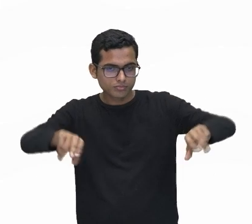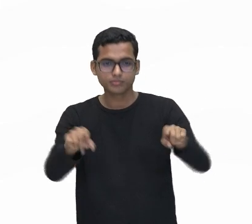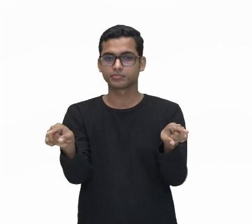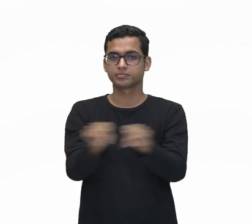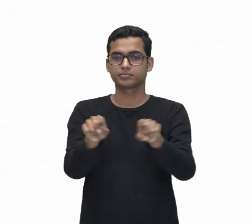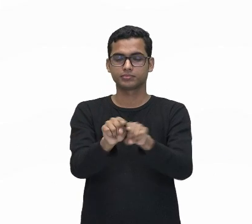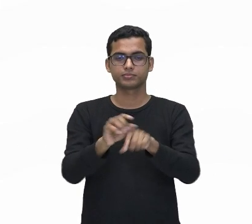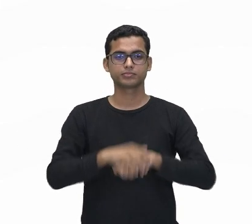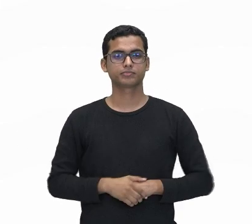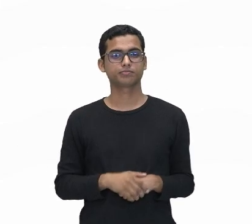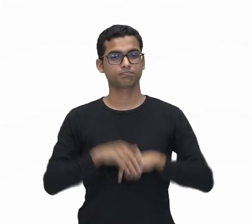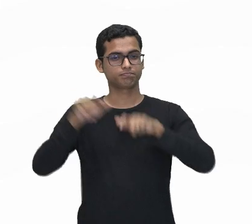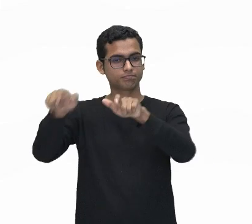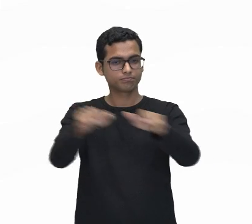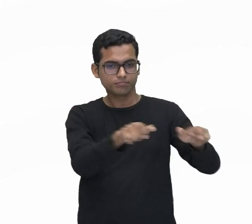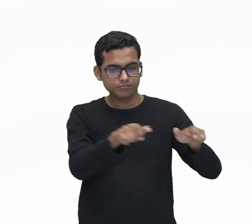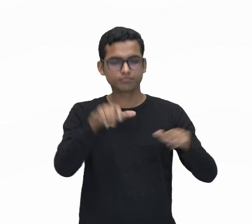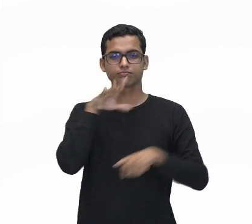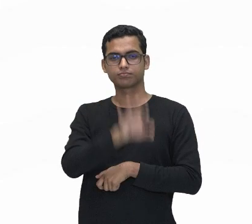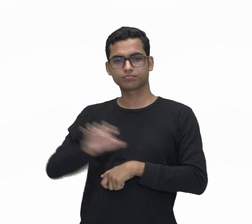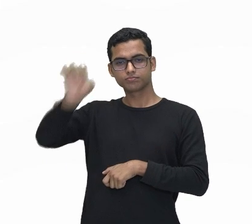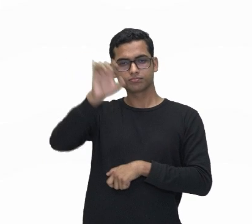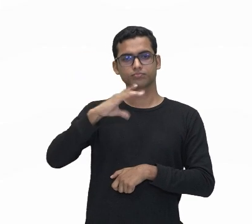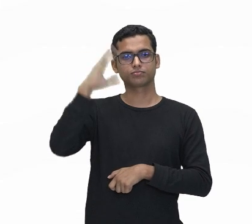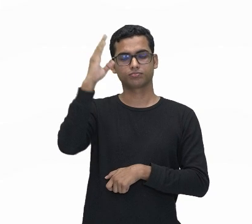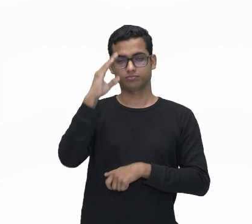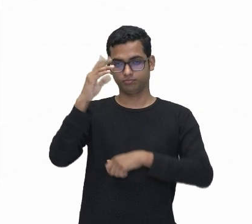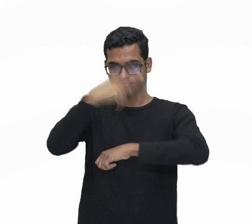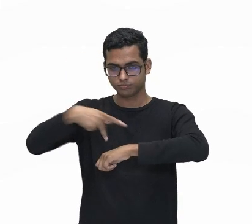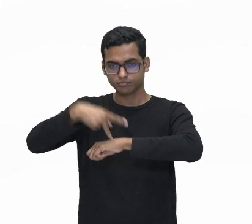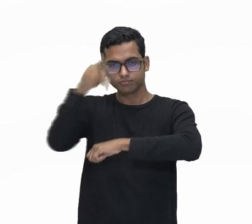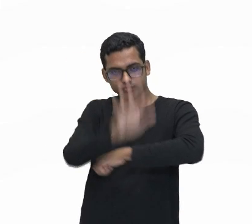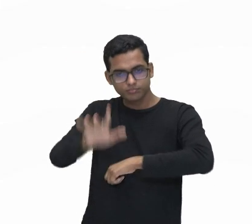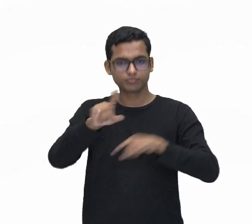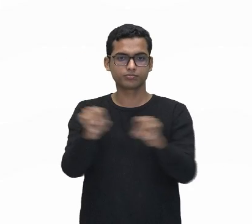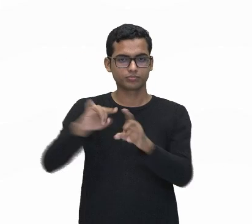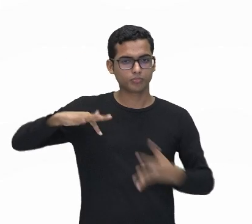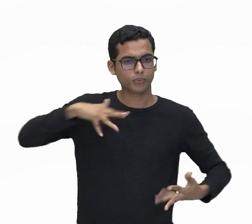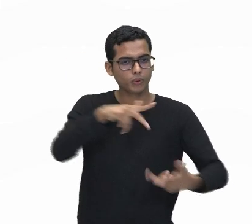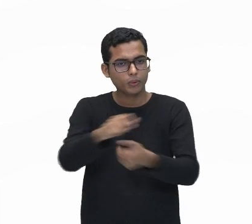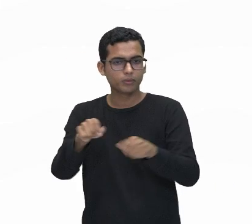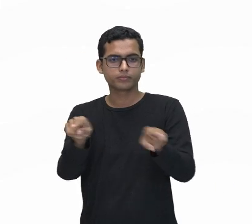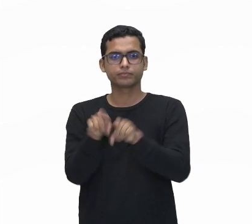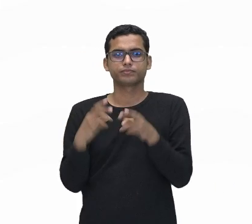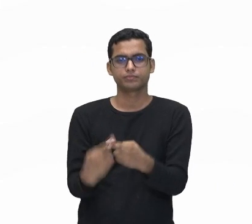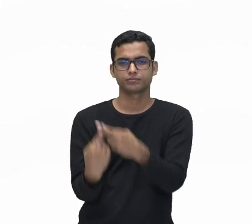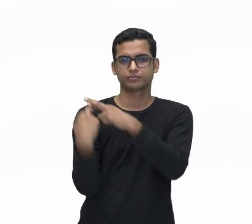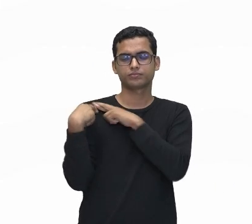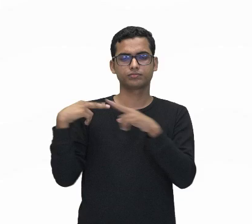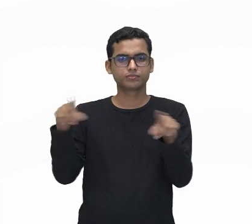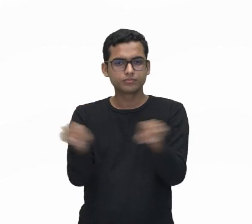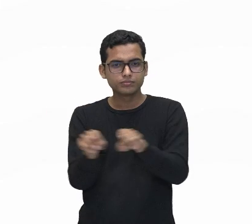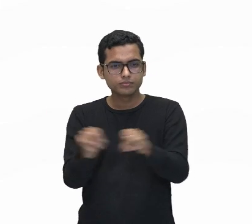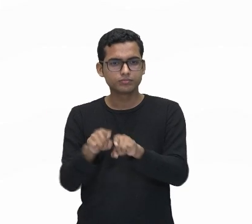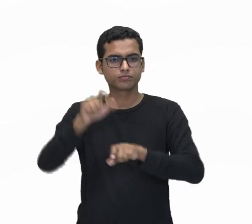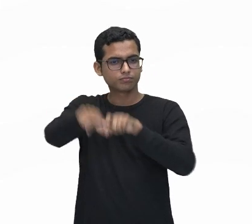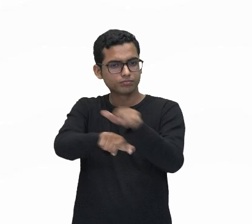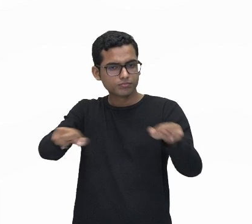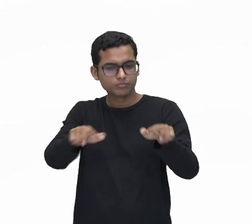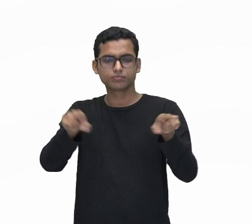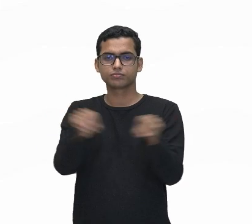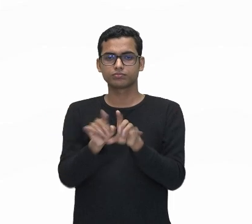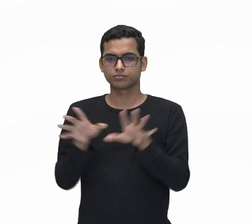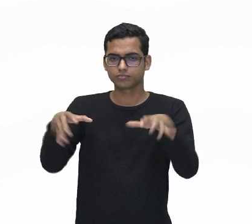local, regional, nacional e global, bem como o papel desempenhado pelos sujeitos